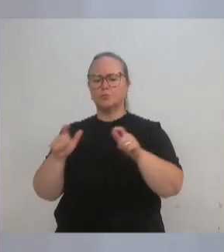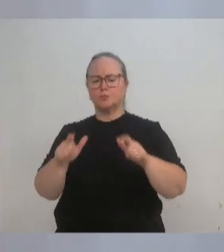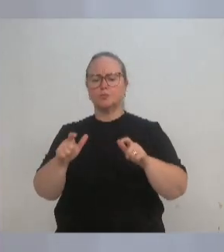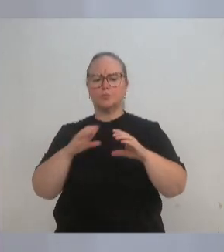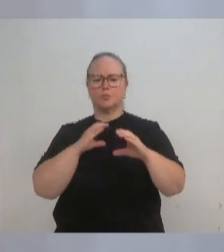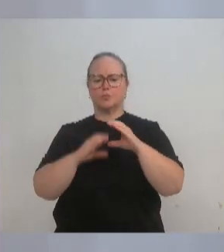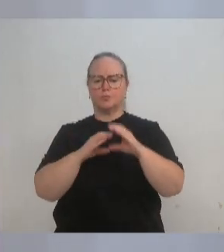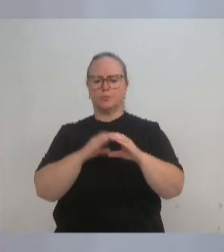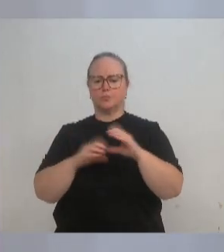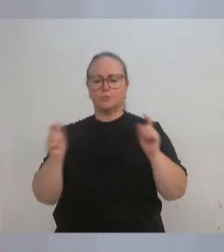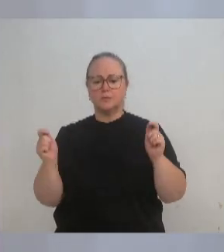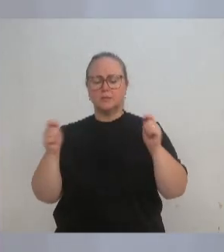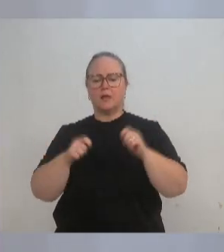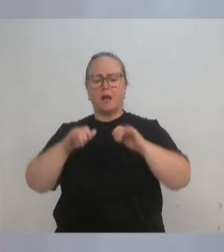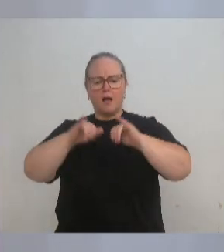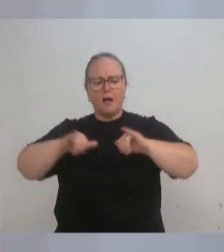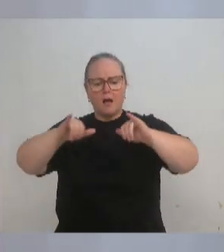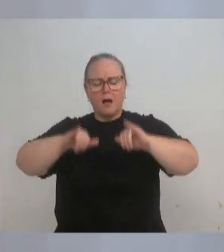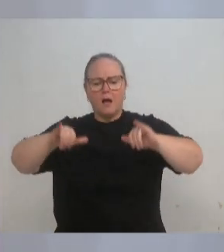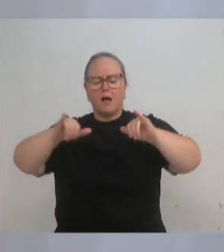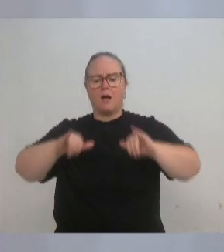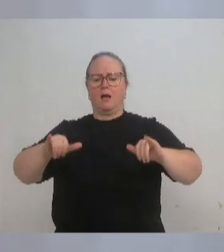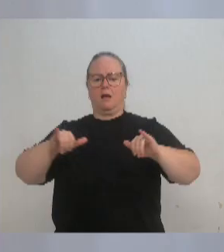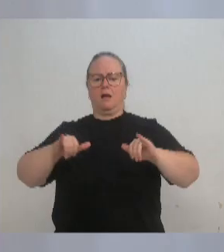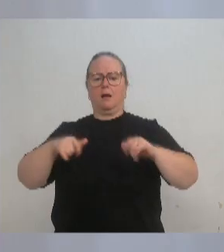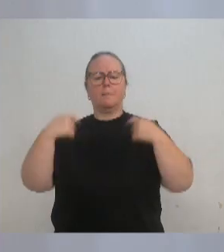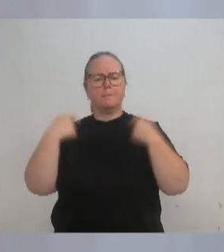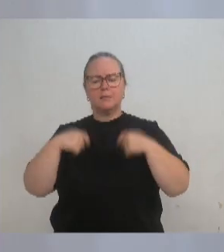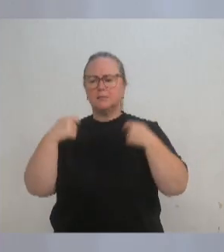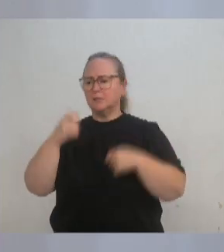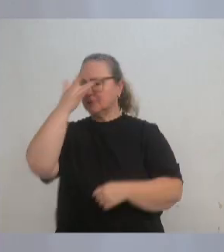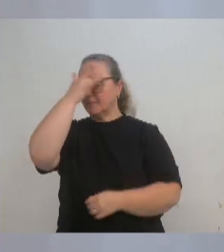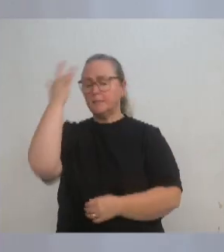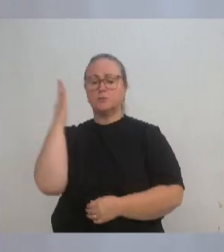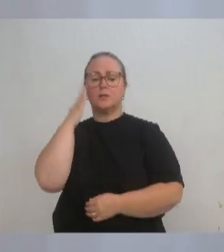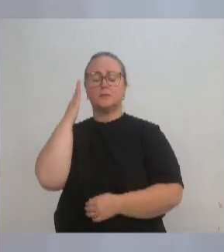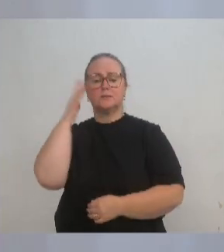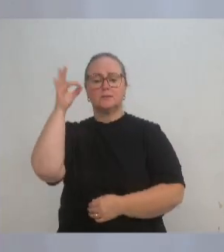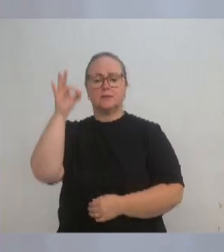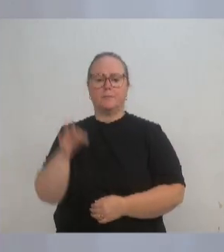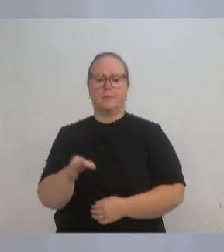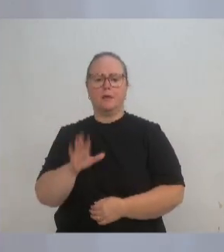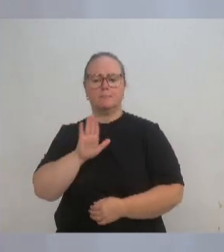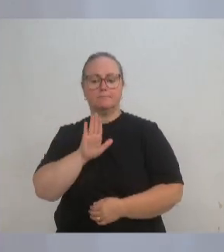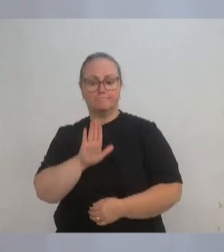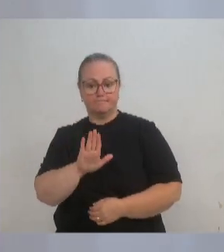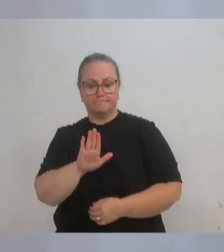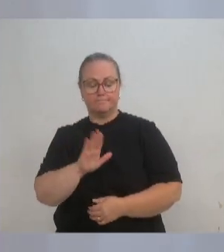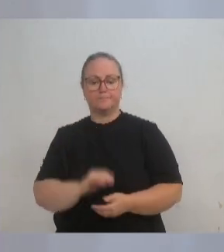que as pessoas tenham conhecimento, para que não sejam lá muitas vezes. E tem um detalhe